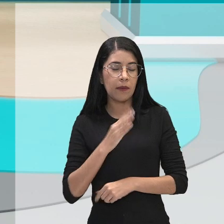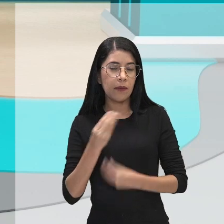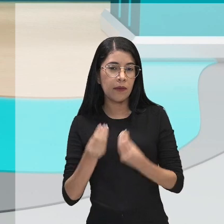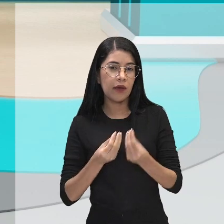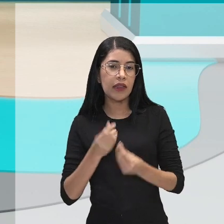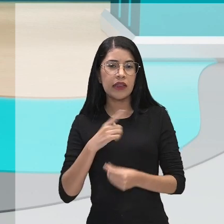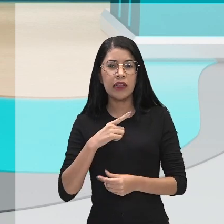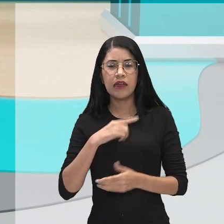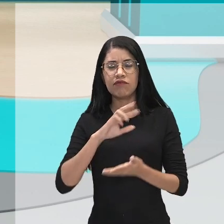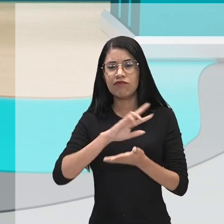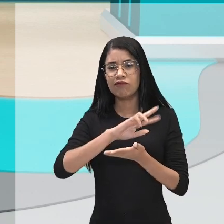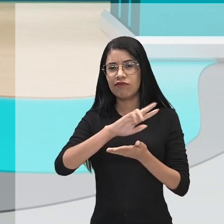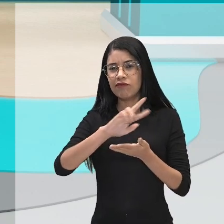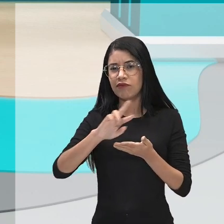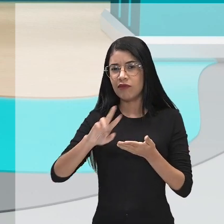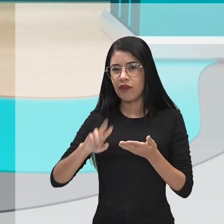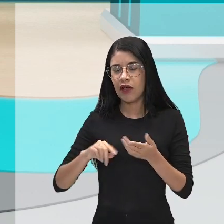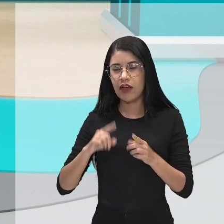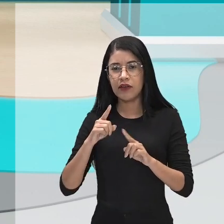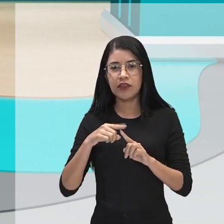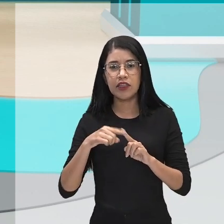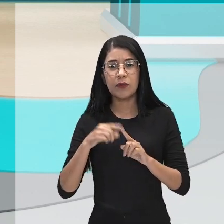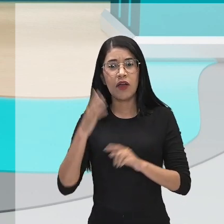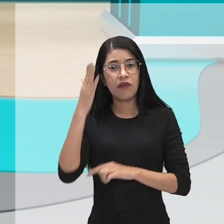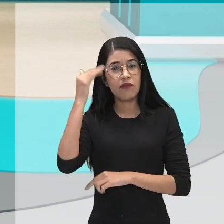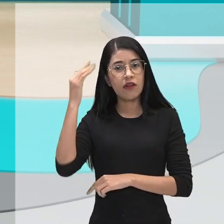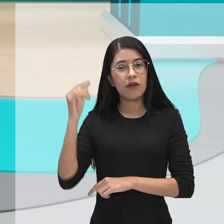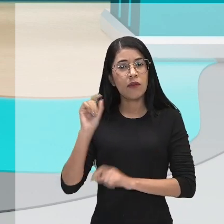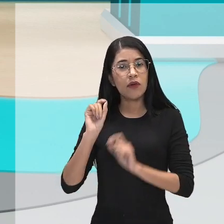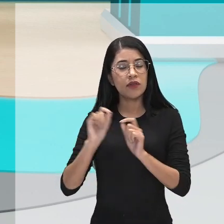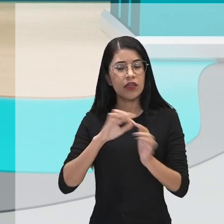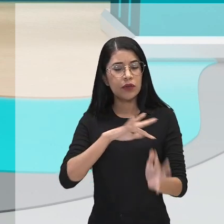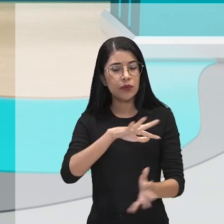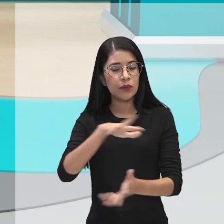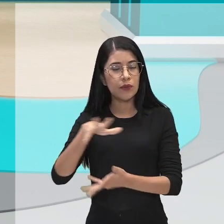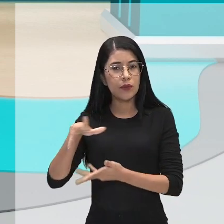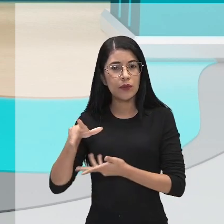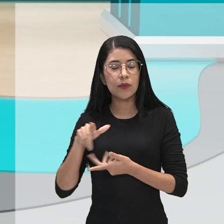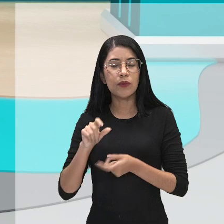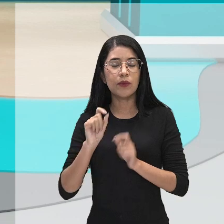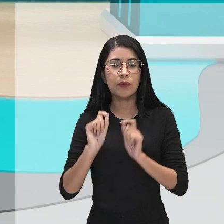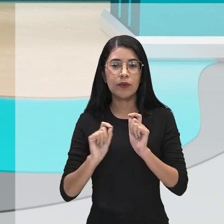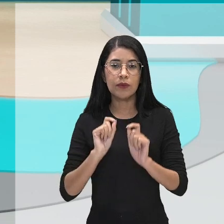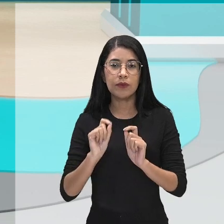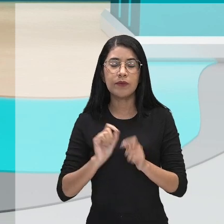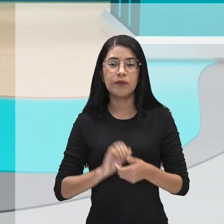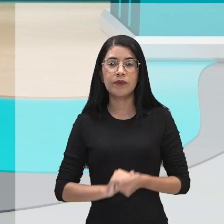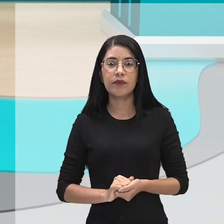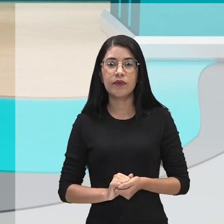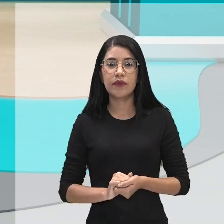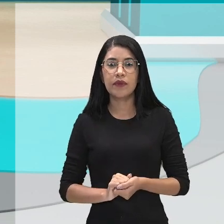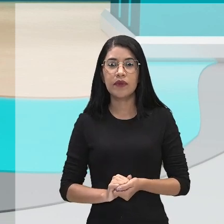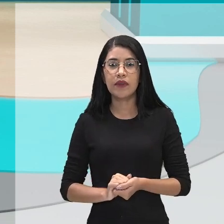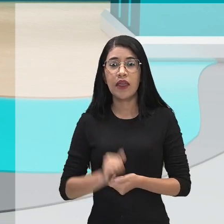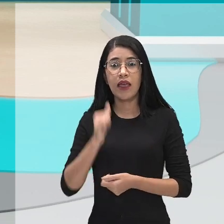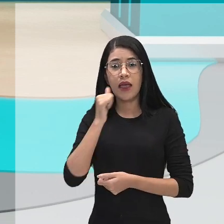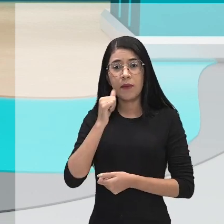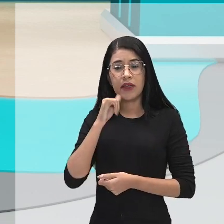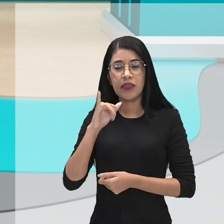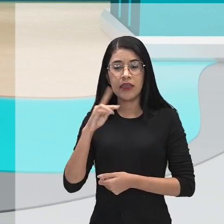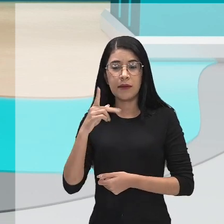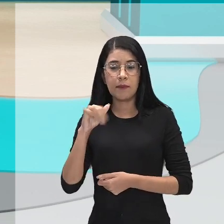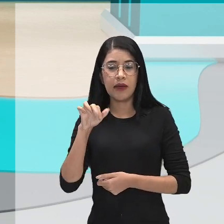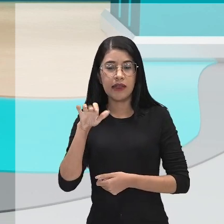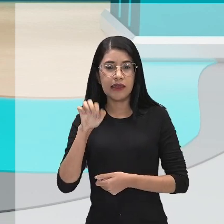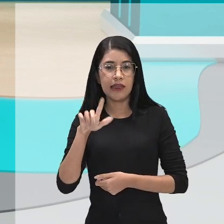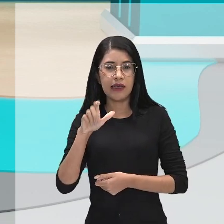temos várias, mas nós temos uma muito conhecida mundialmente, internacionalmente, que é a Garota de Ipanema, que é aquela, olha